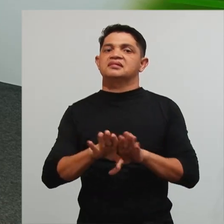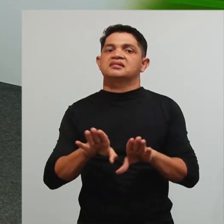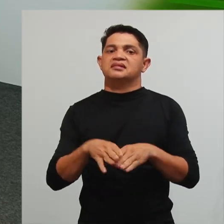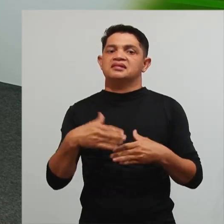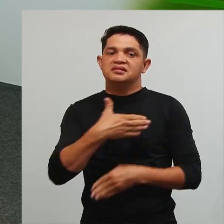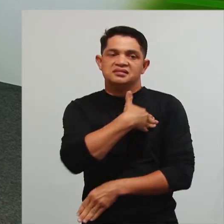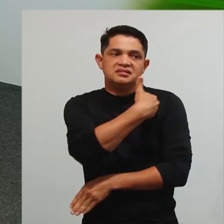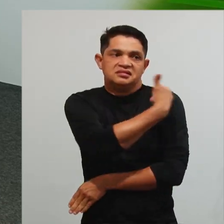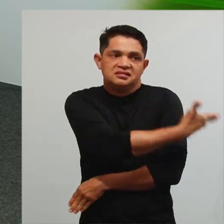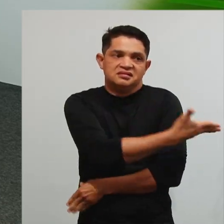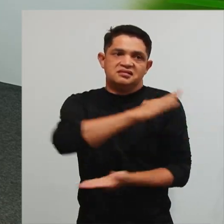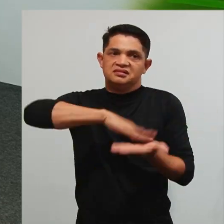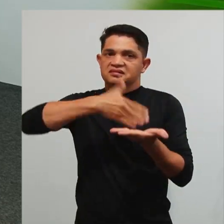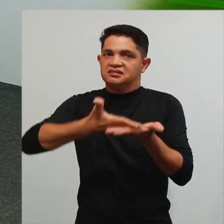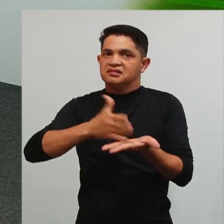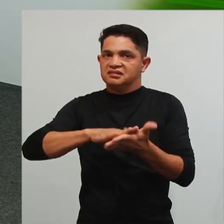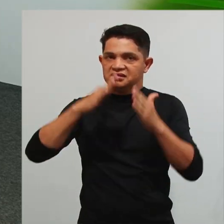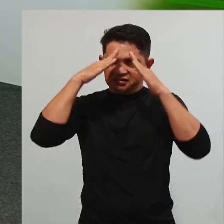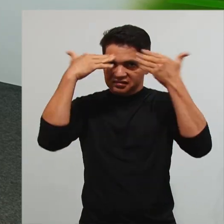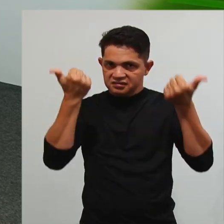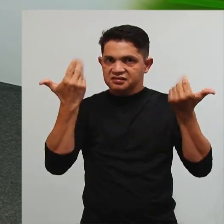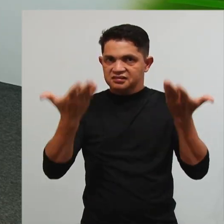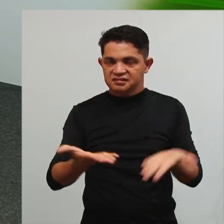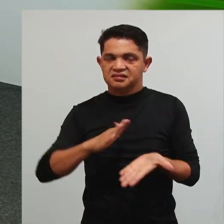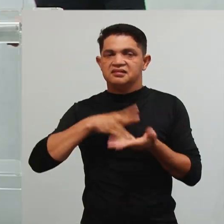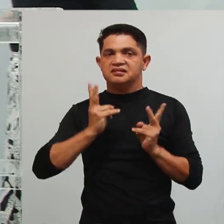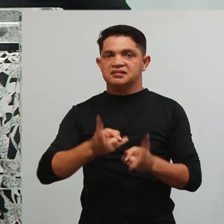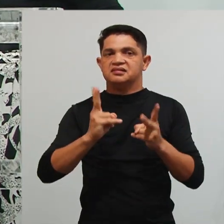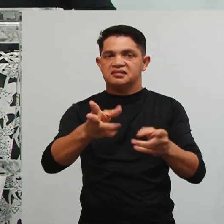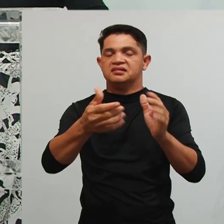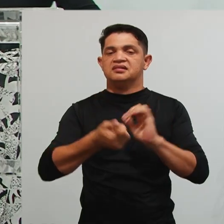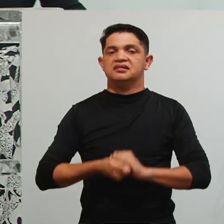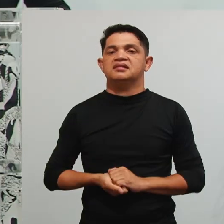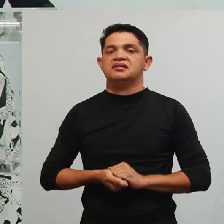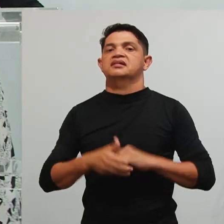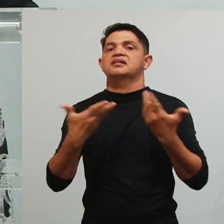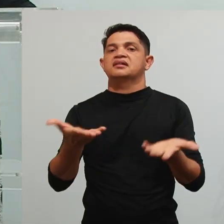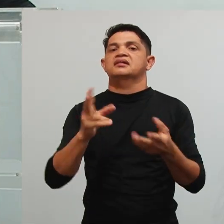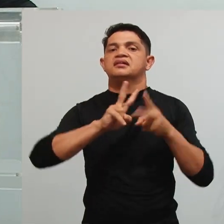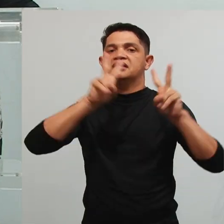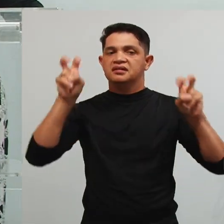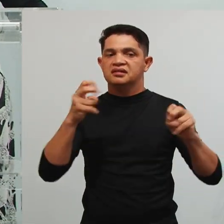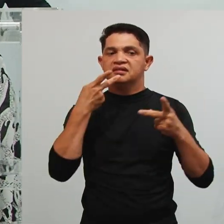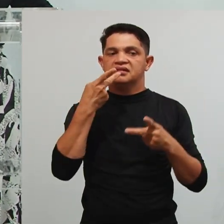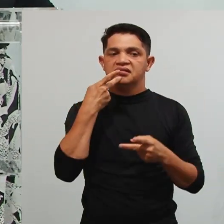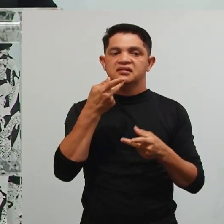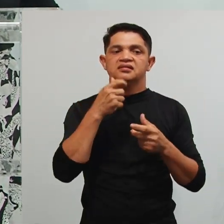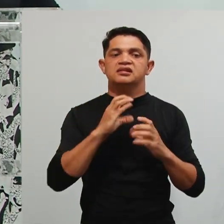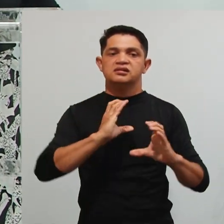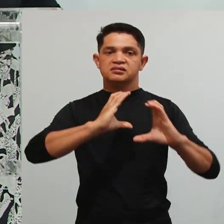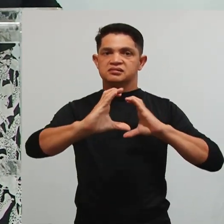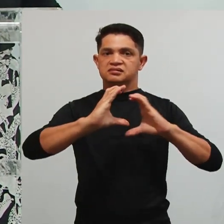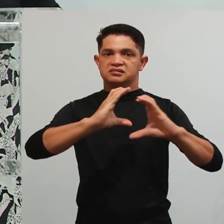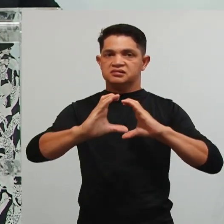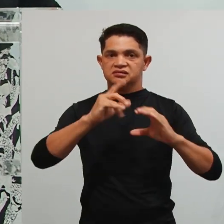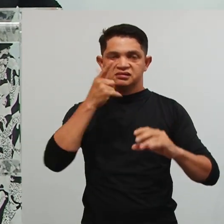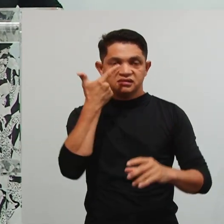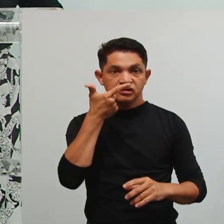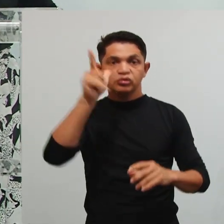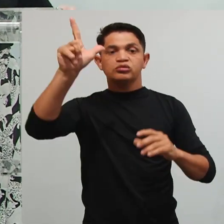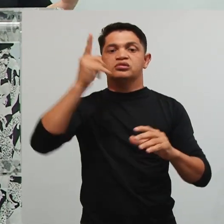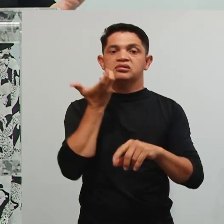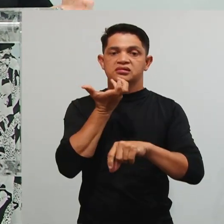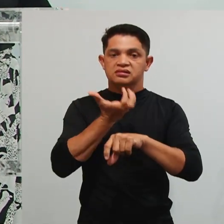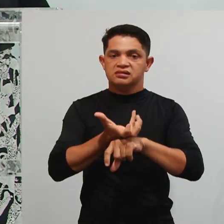o Eduardo, que está fazendo a interpretação desta aula. Bom, como eu falei, hoje nós vamos ver outros gêneros